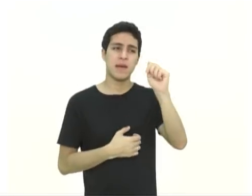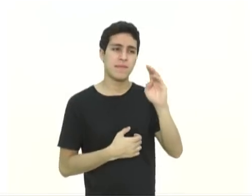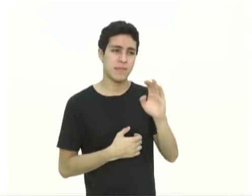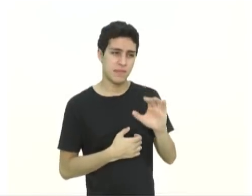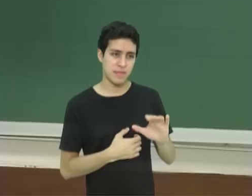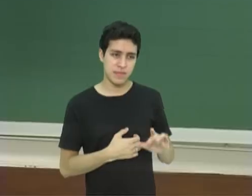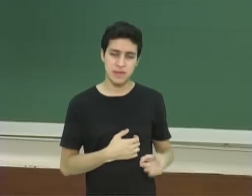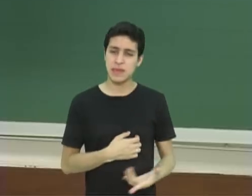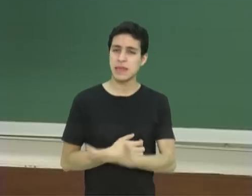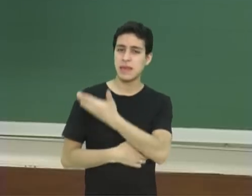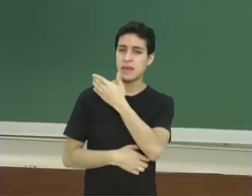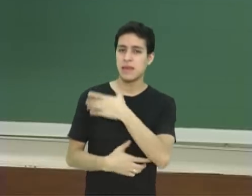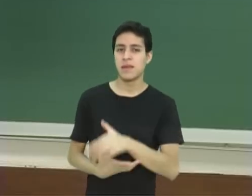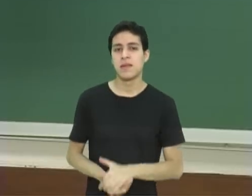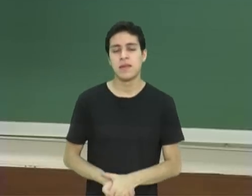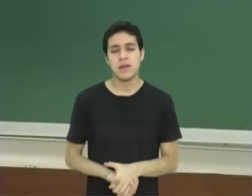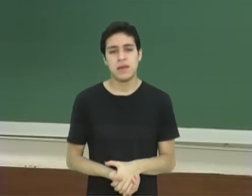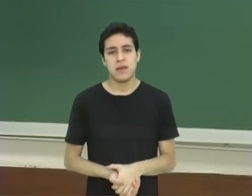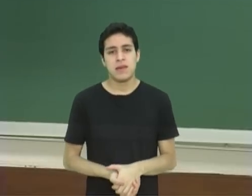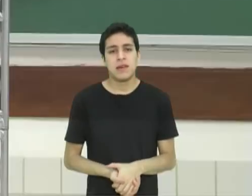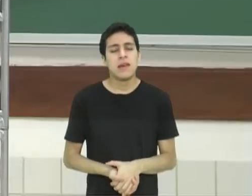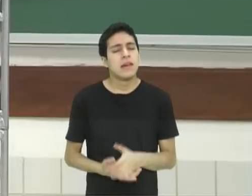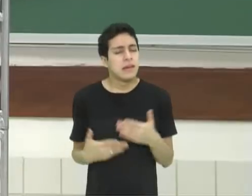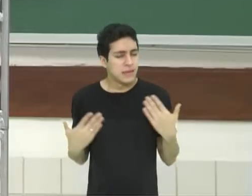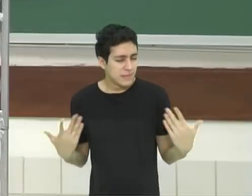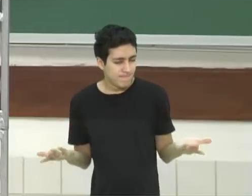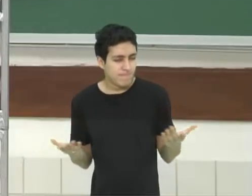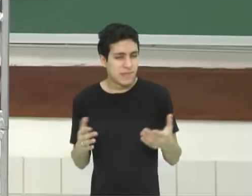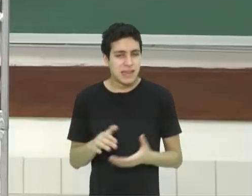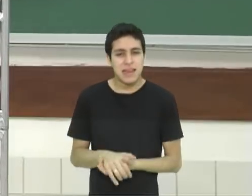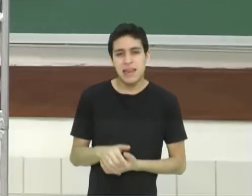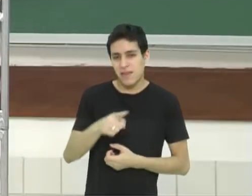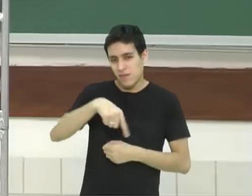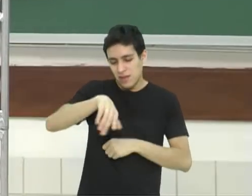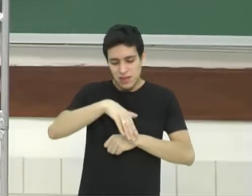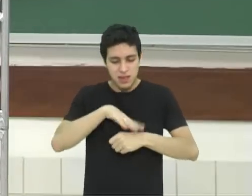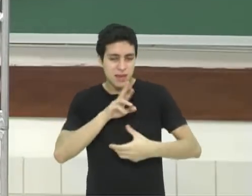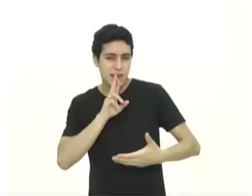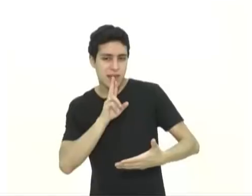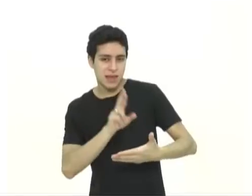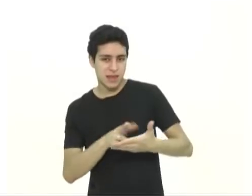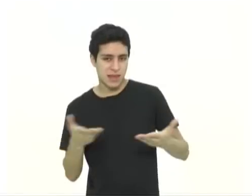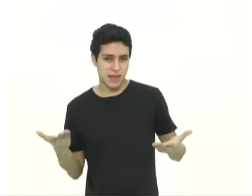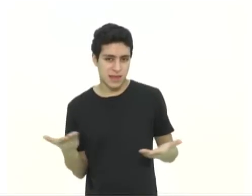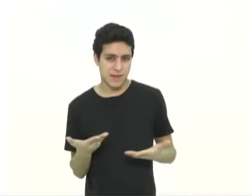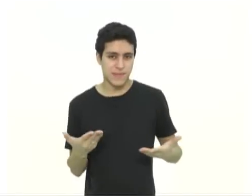Asiáticos, Mercosul ou União Europeia? Mais um difícil aí. Vai lá, tempo na tela para vocês.